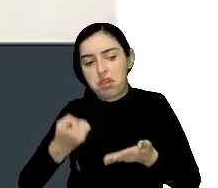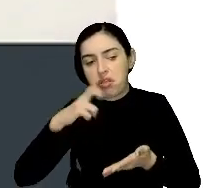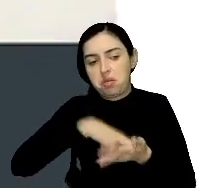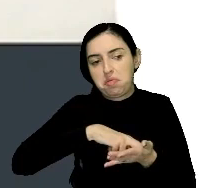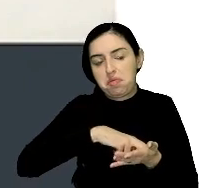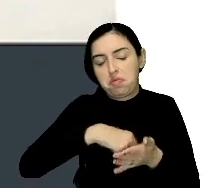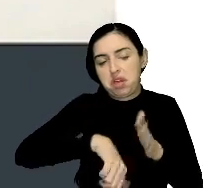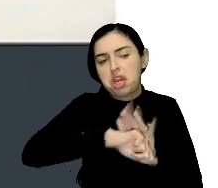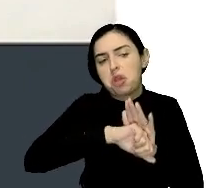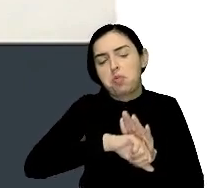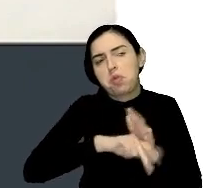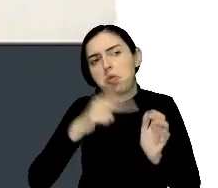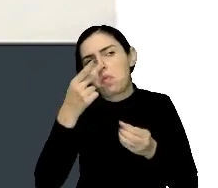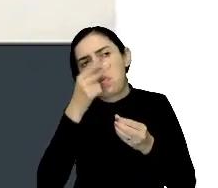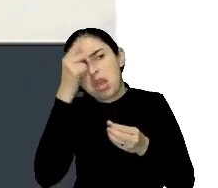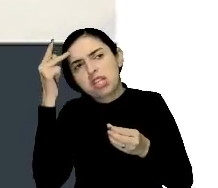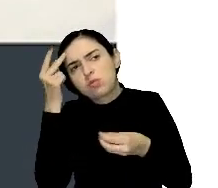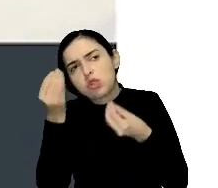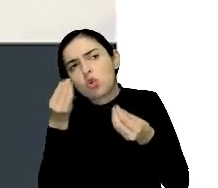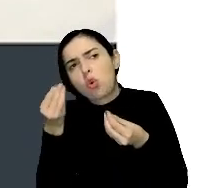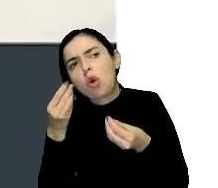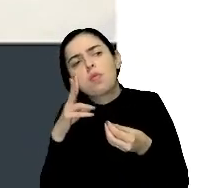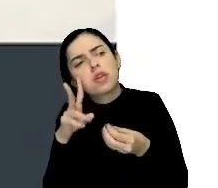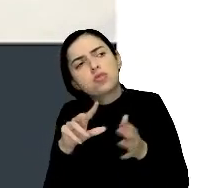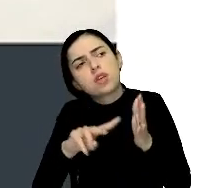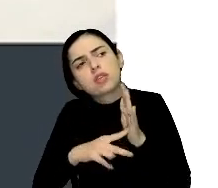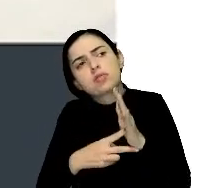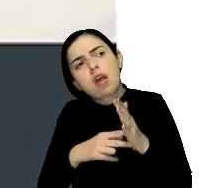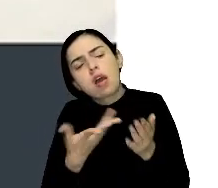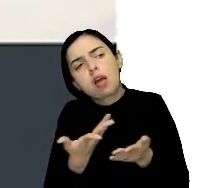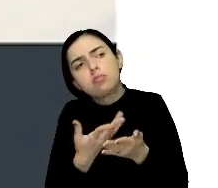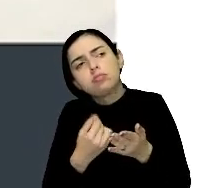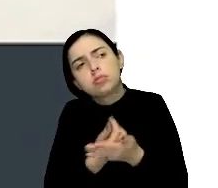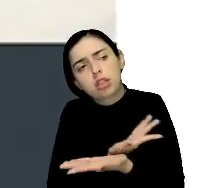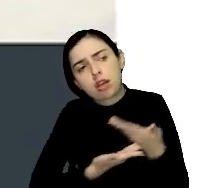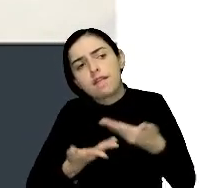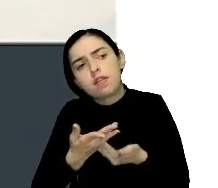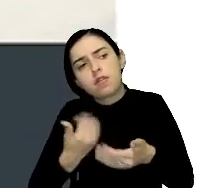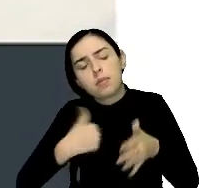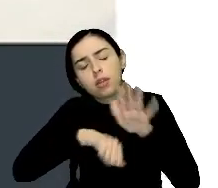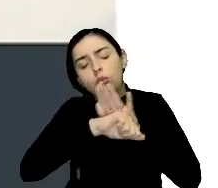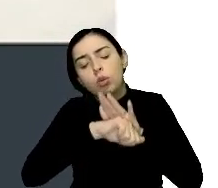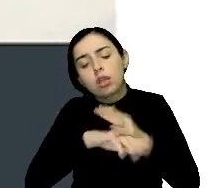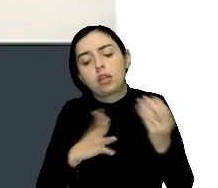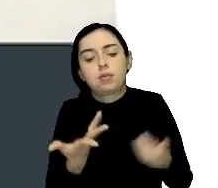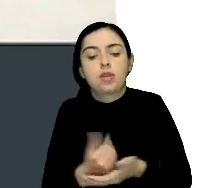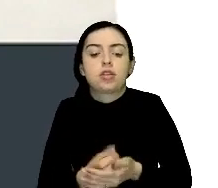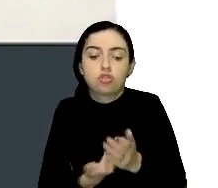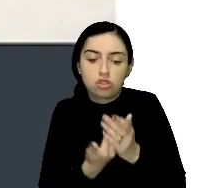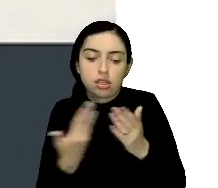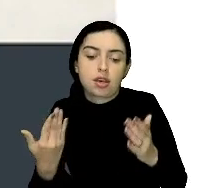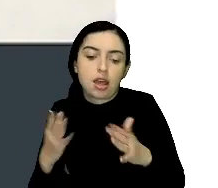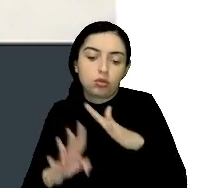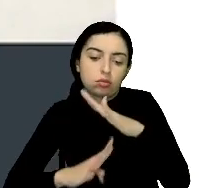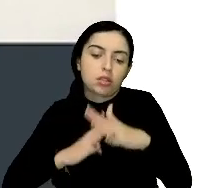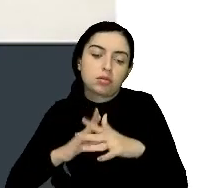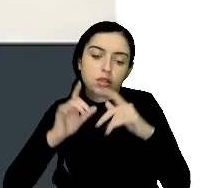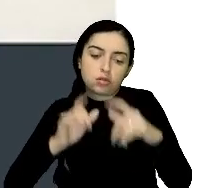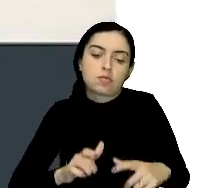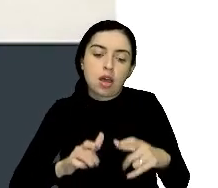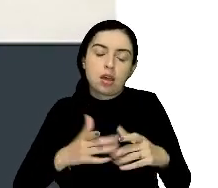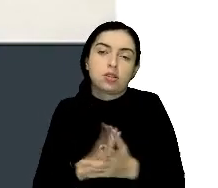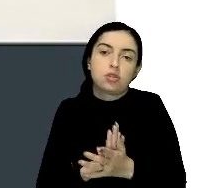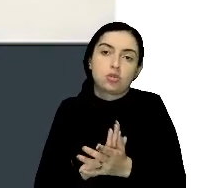esse suspeito de envolvimento e como que você identifica que ele é suspeito de envolvimento, possibilidade de retirada de estrangeiro do território nacional fundamentada em